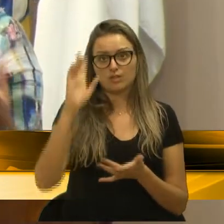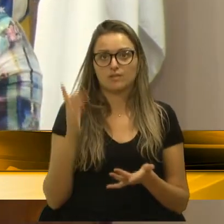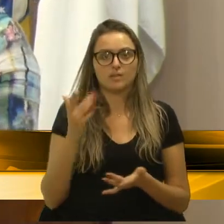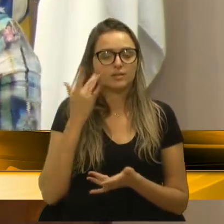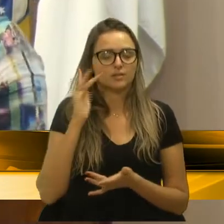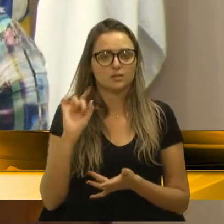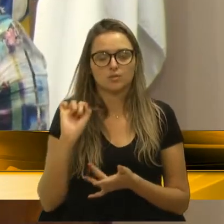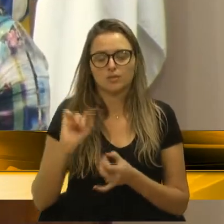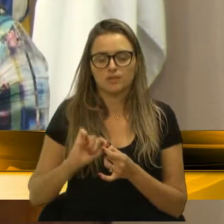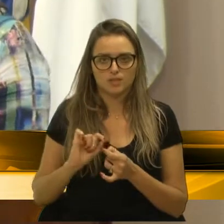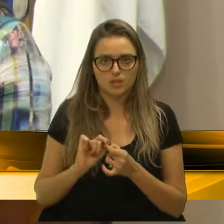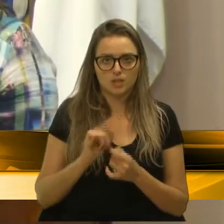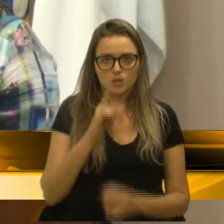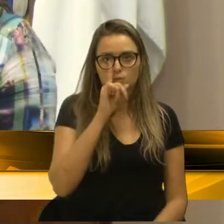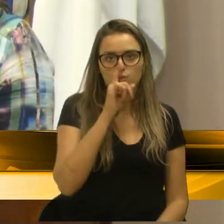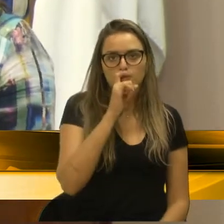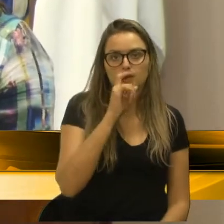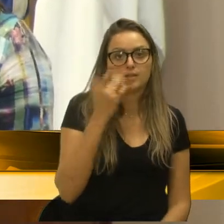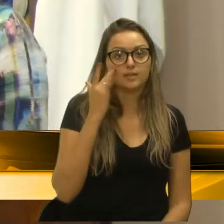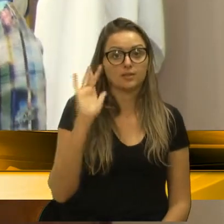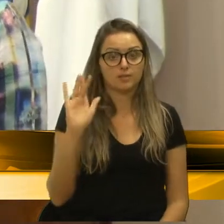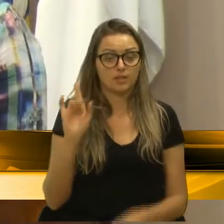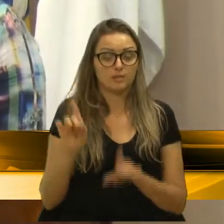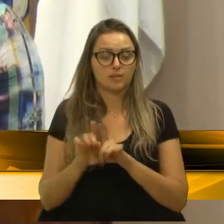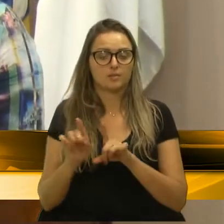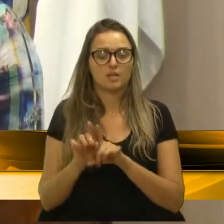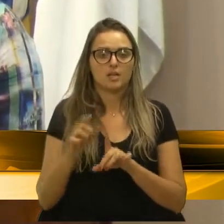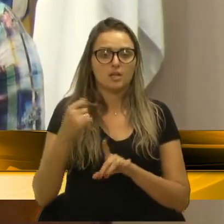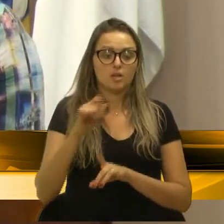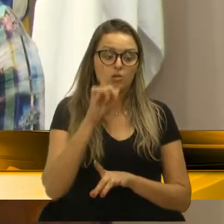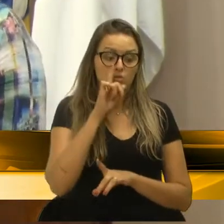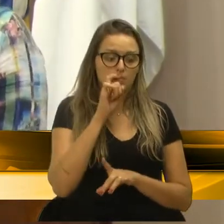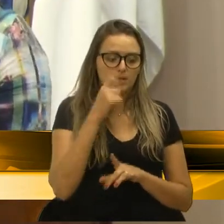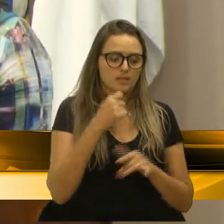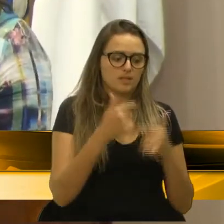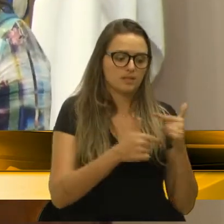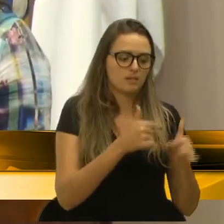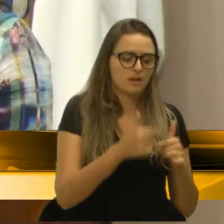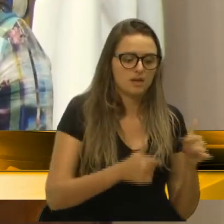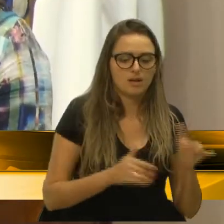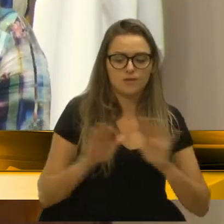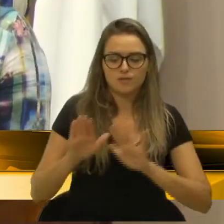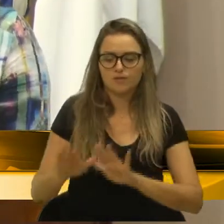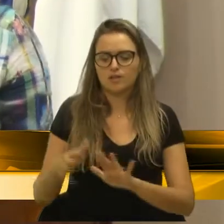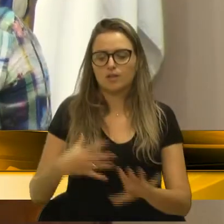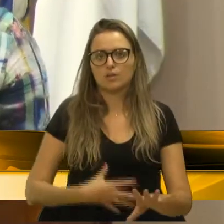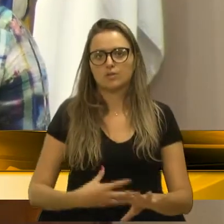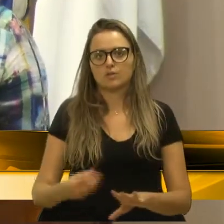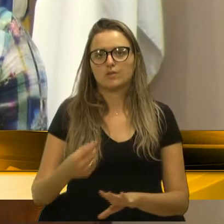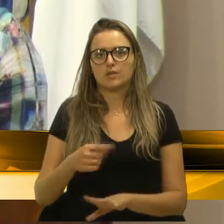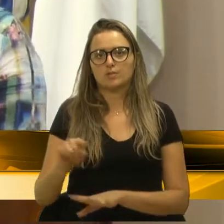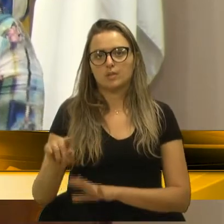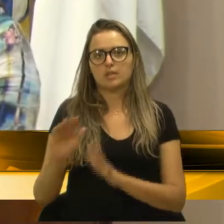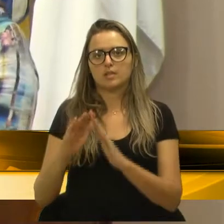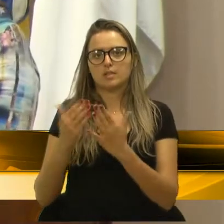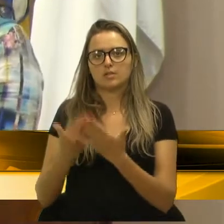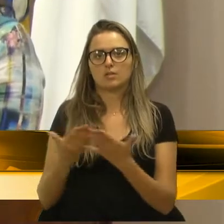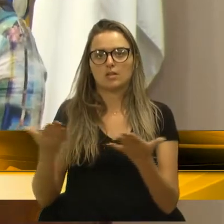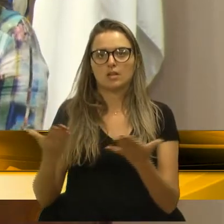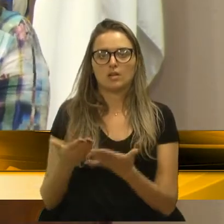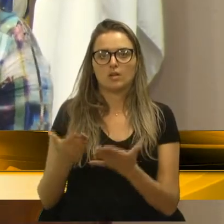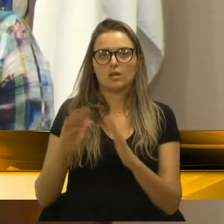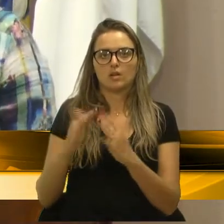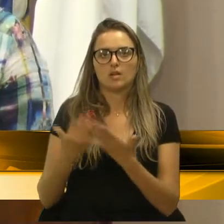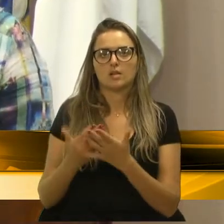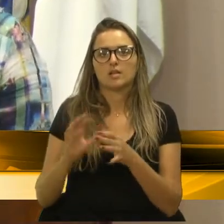pais também não sabem, porque, precisam trabalhar, deixam os filhos para ir para a escola. A escola agora está soltando antes porque